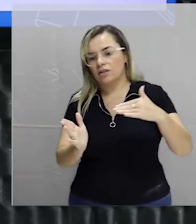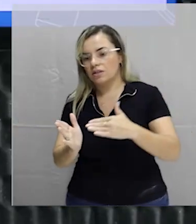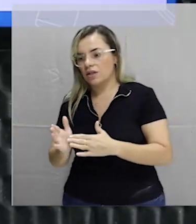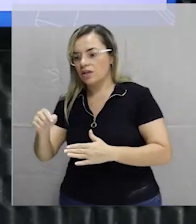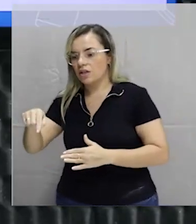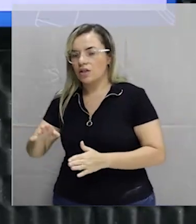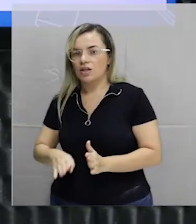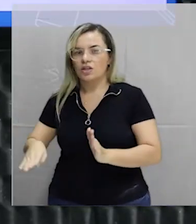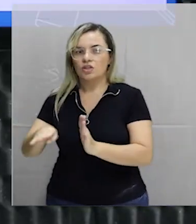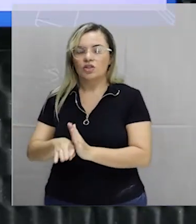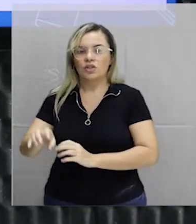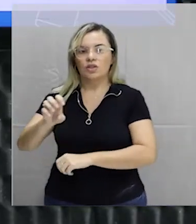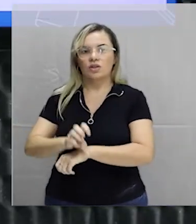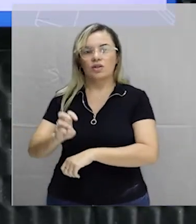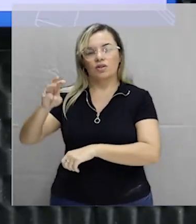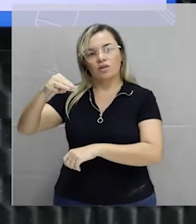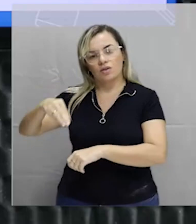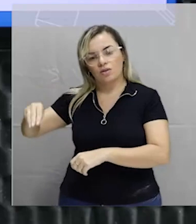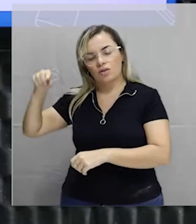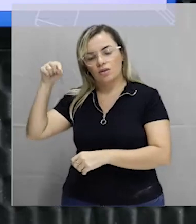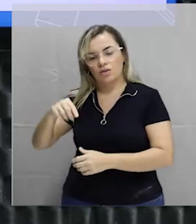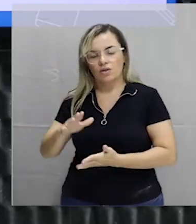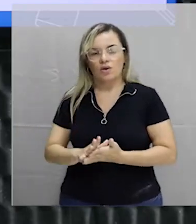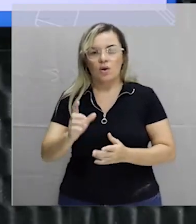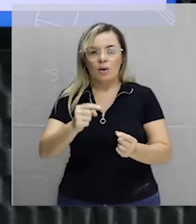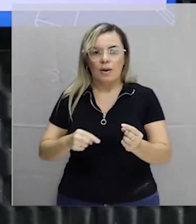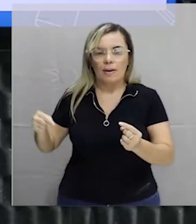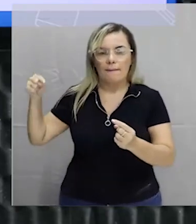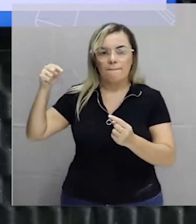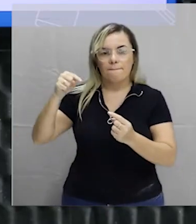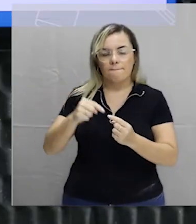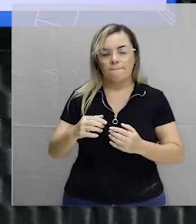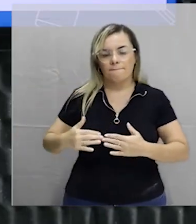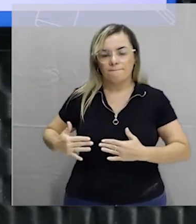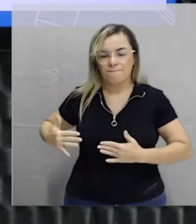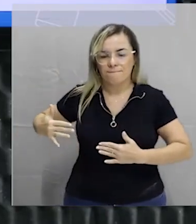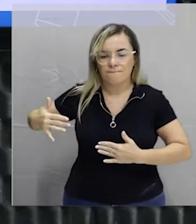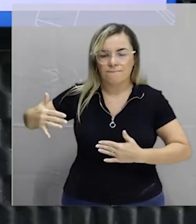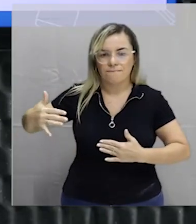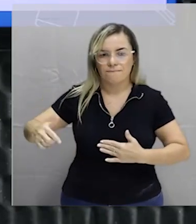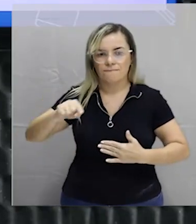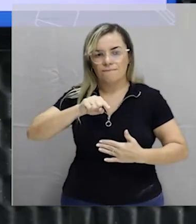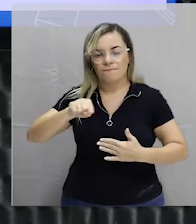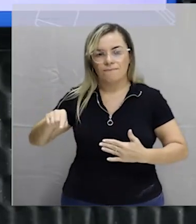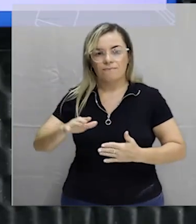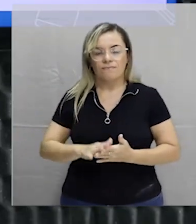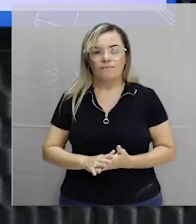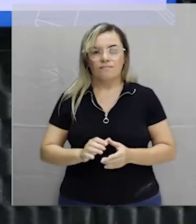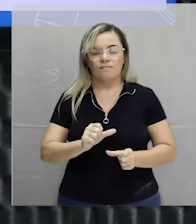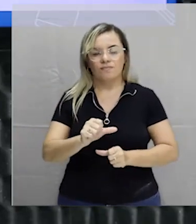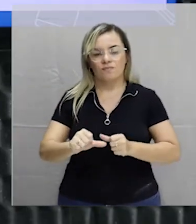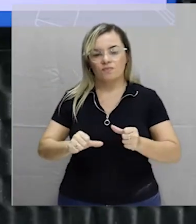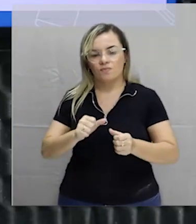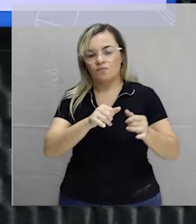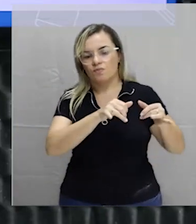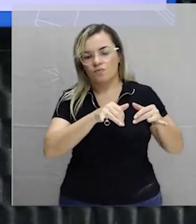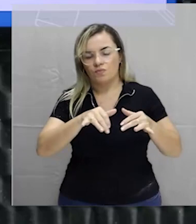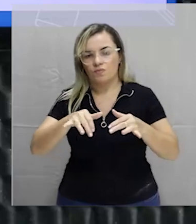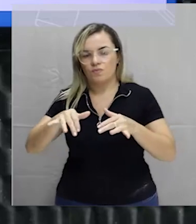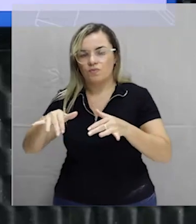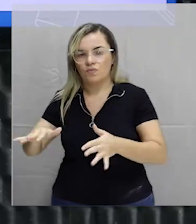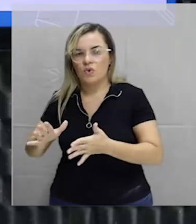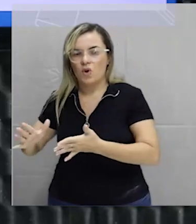acaba sendo um prolongamento, onde o objetivo do prolongamento seria o quê? Expandir